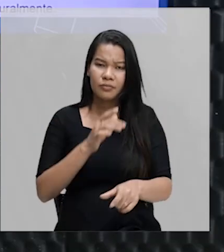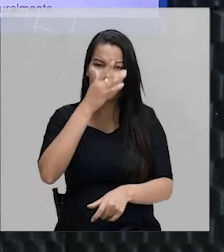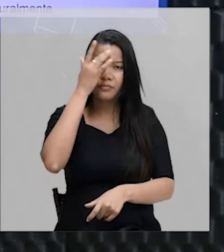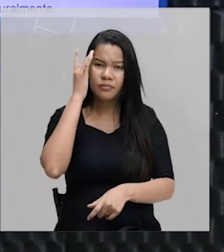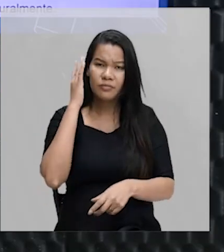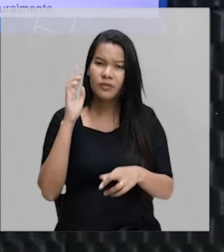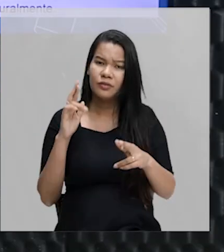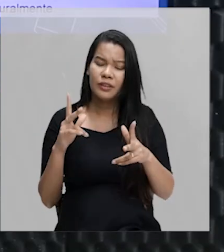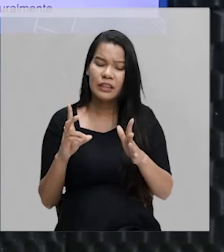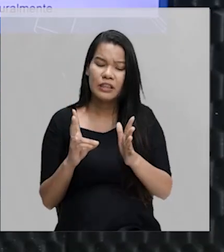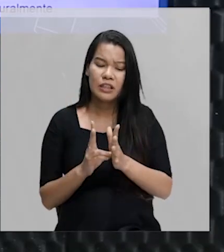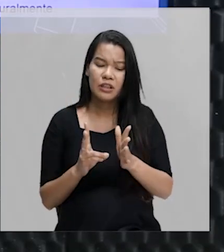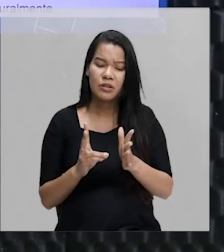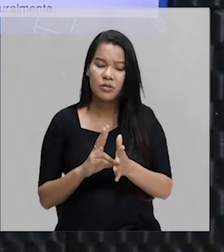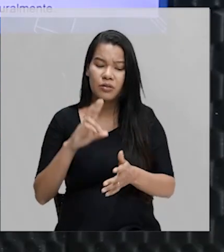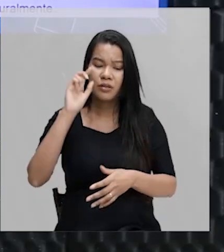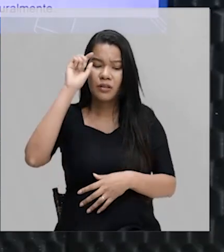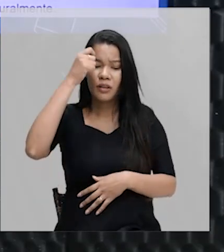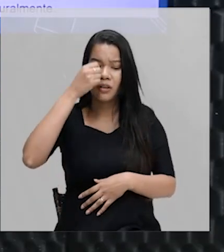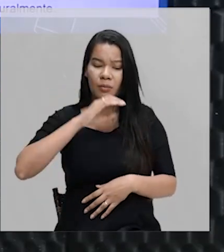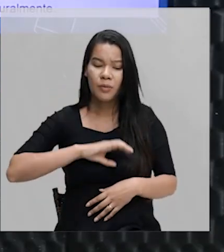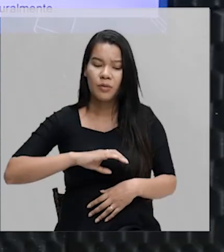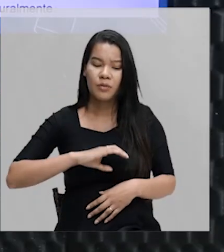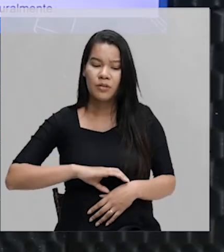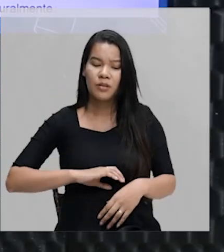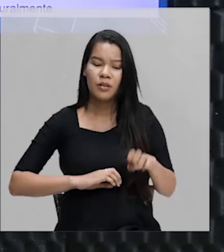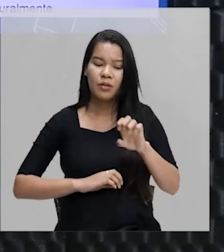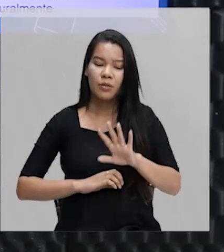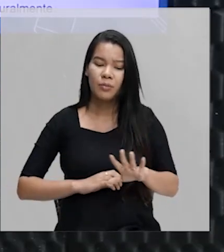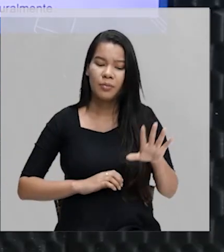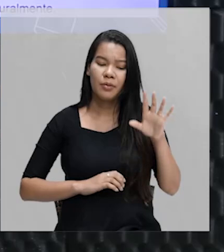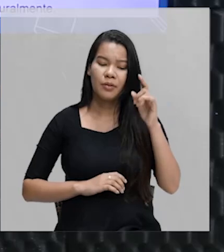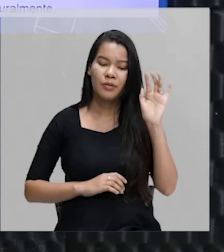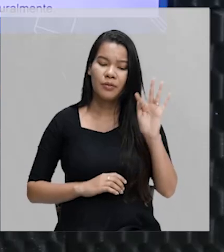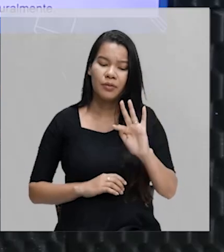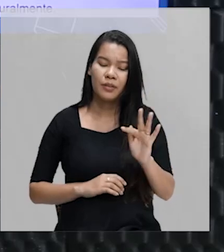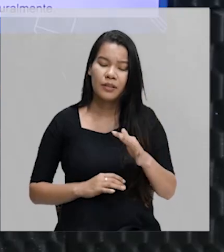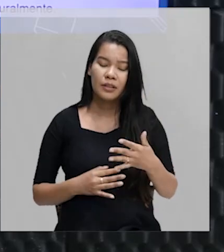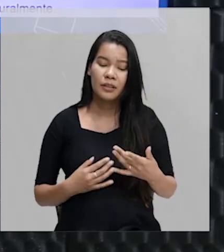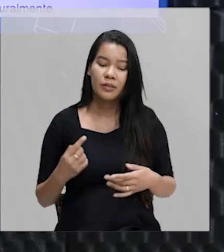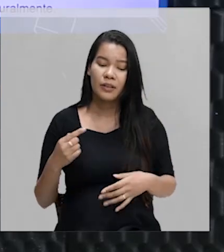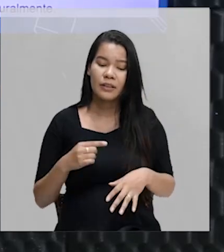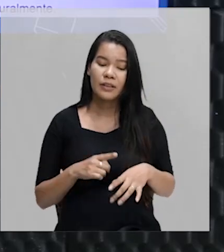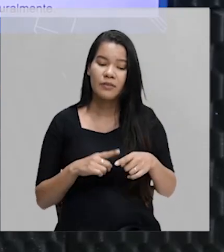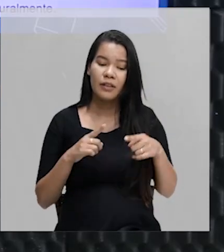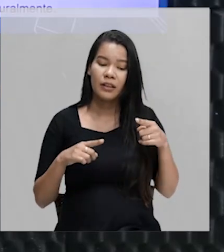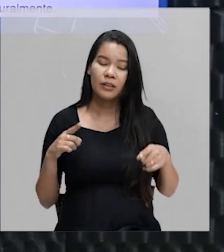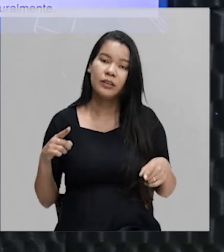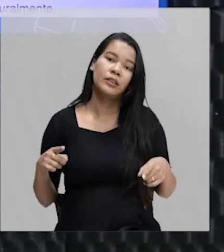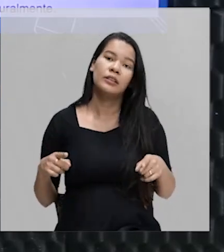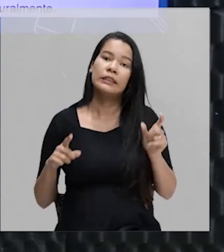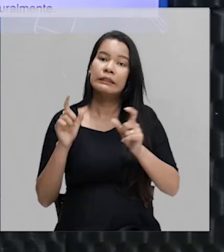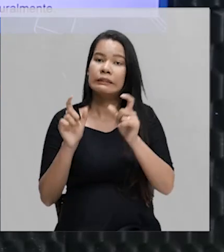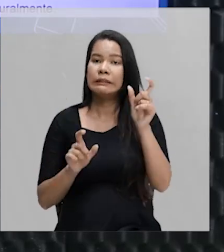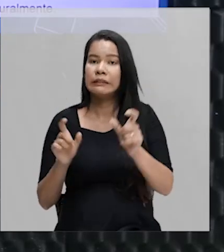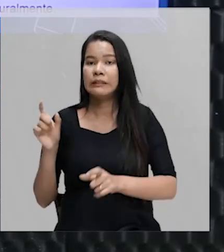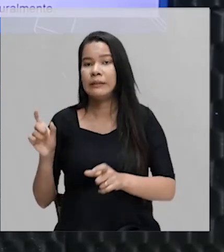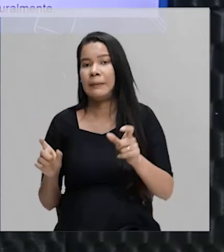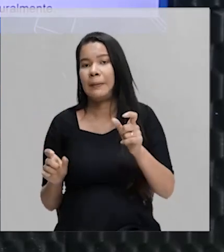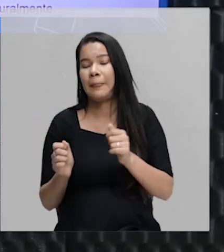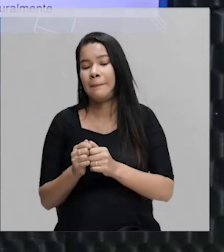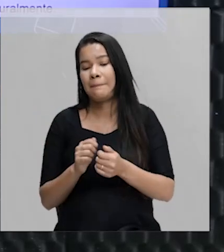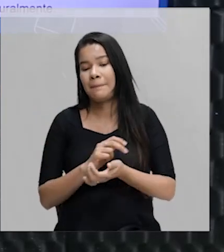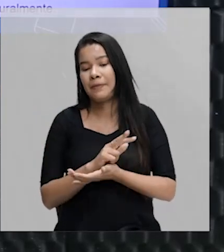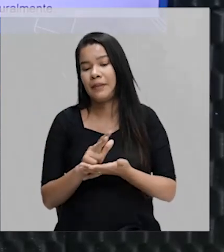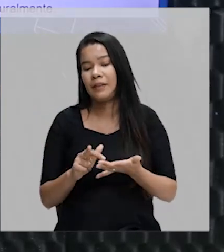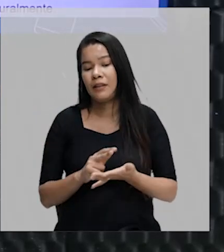índio, tem negros, tem portugueses, europeus, franceses. Então, essa grande variabilidade de indivíduos, né, com